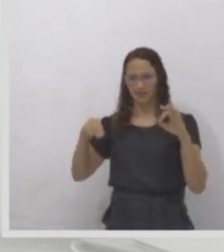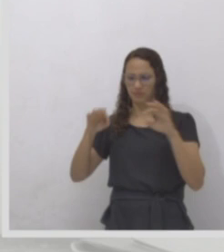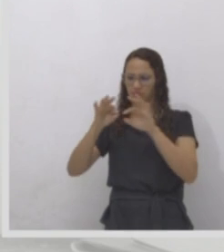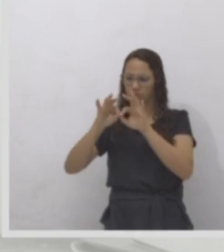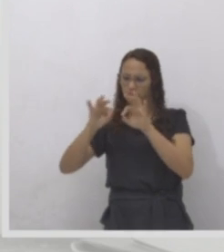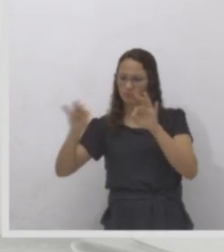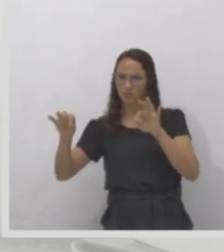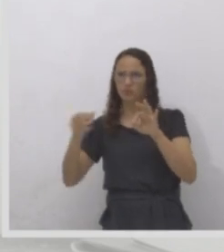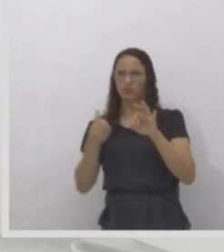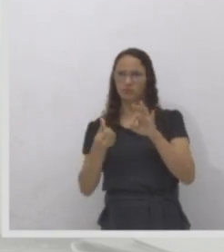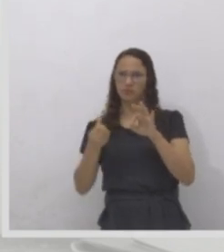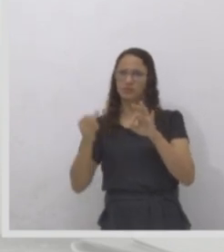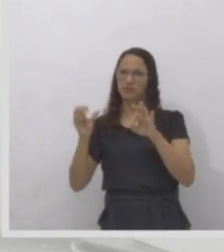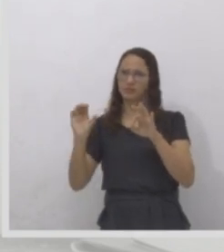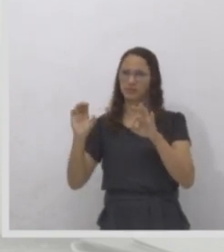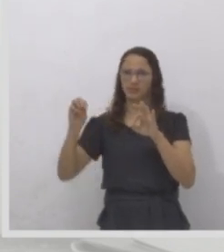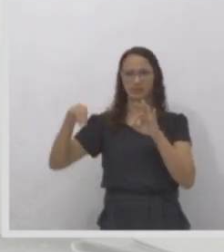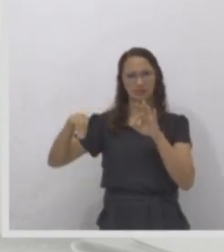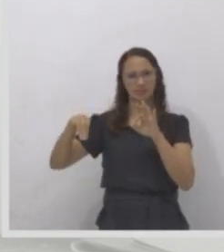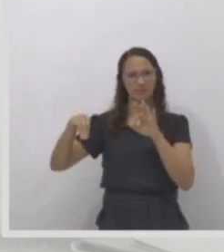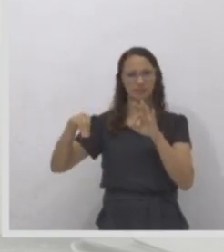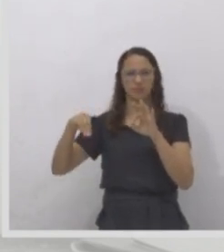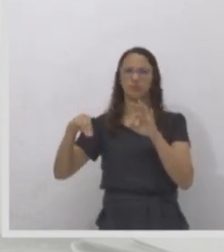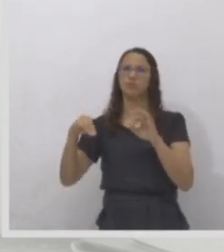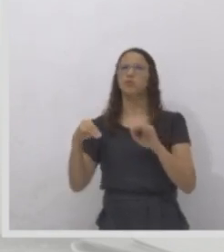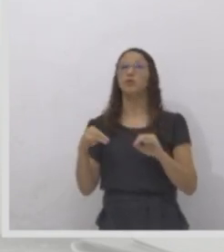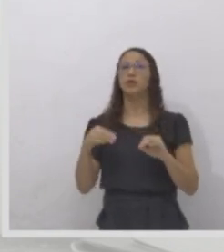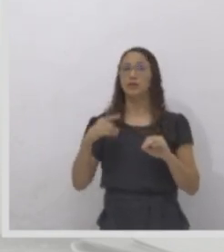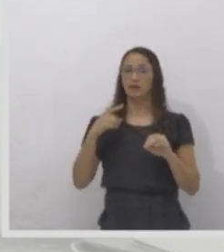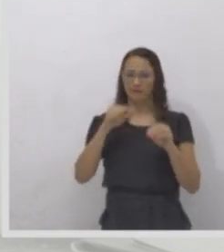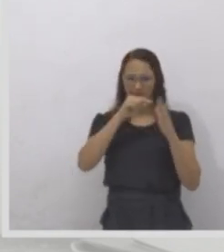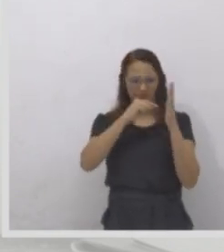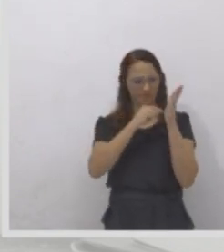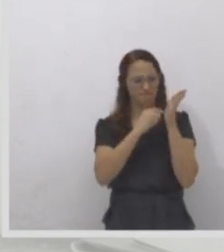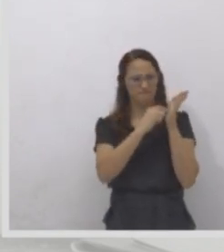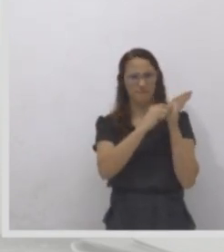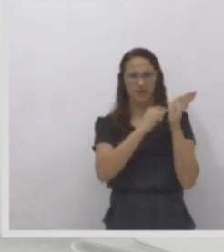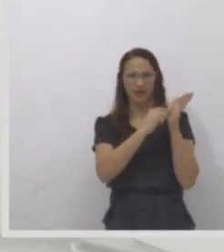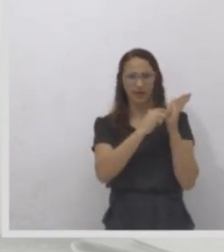4 centímetros, que é onde vai ficar a asa maior, e a outra